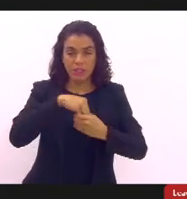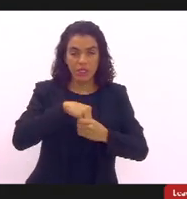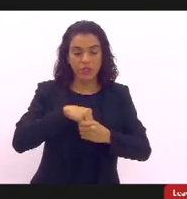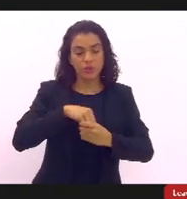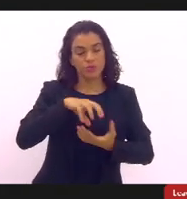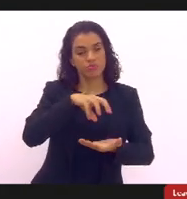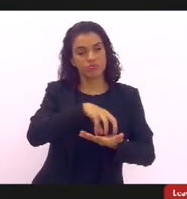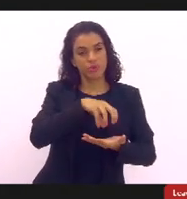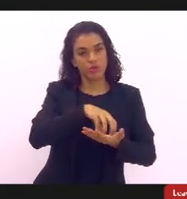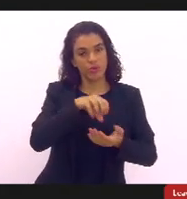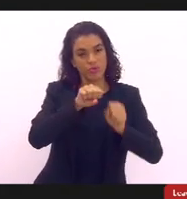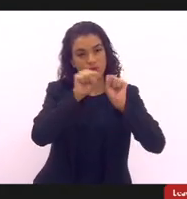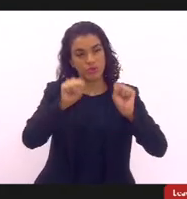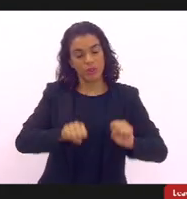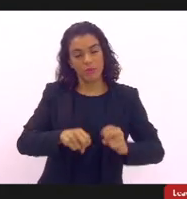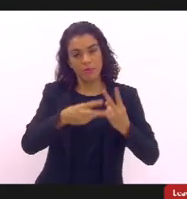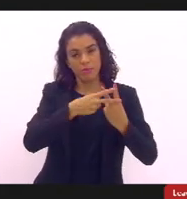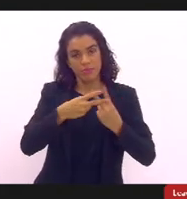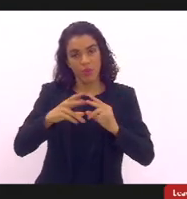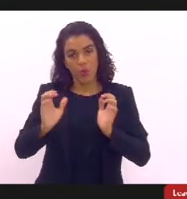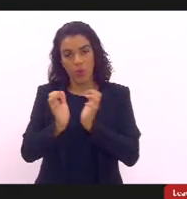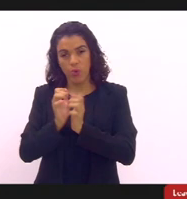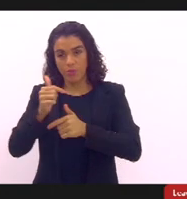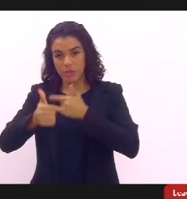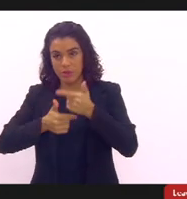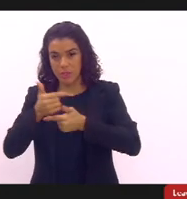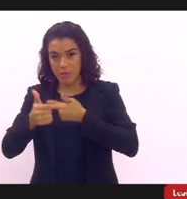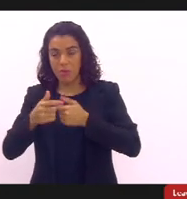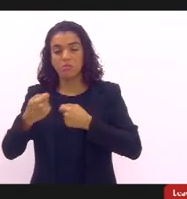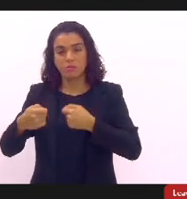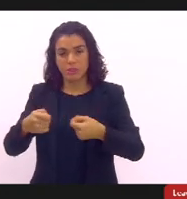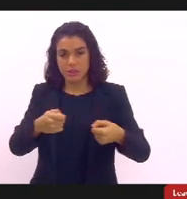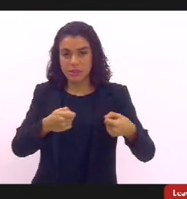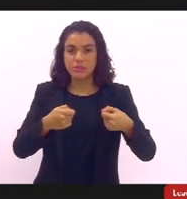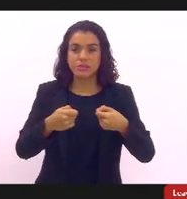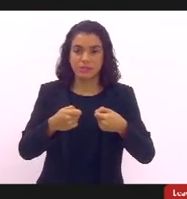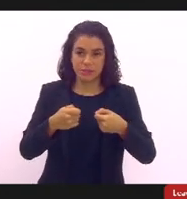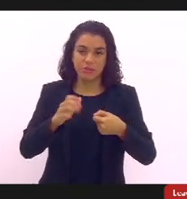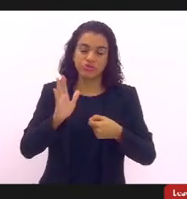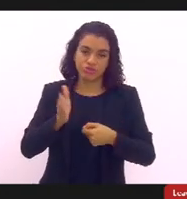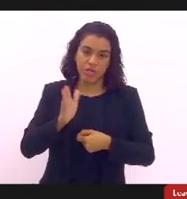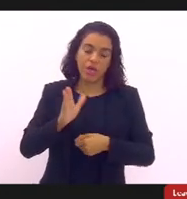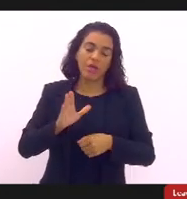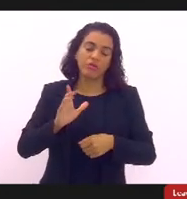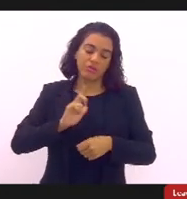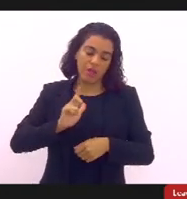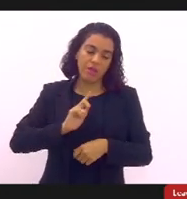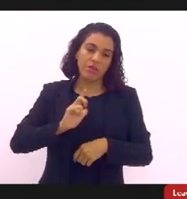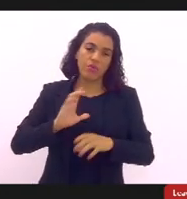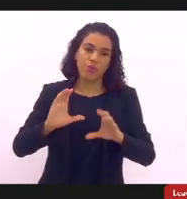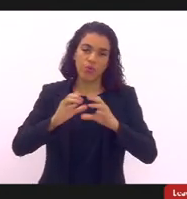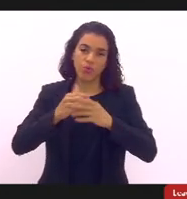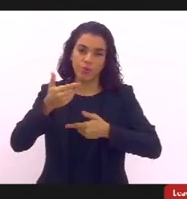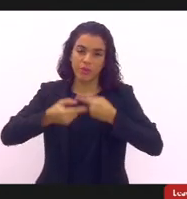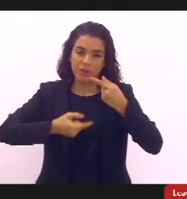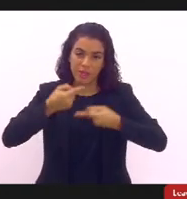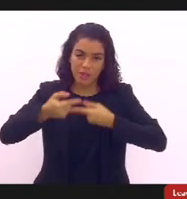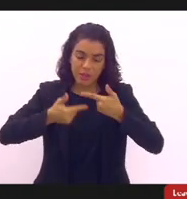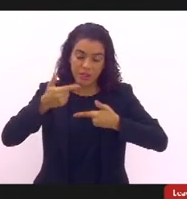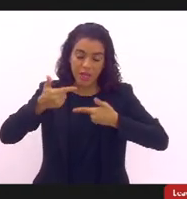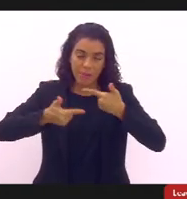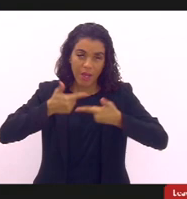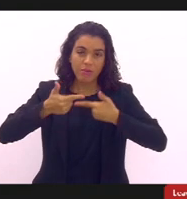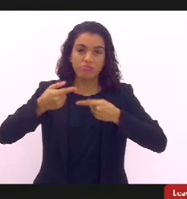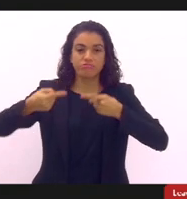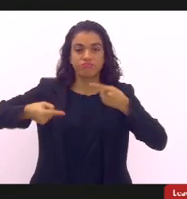intrasetorial do sistema prisional, grupo de trabalho, a gente tem que instituir, mas a gente tem já um grupo de trabalho que discute